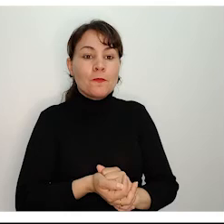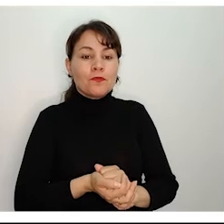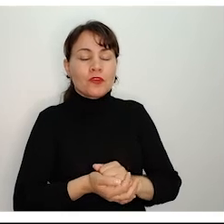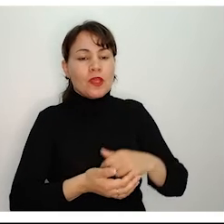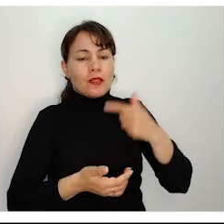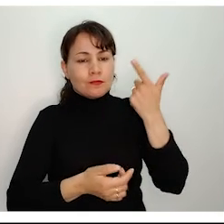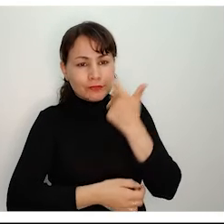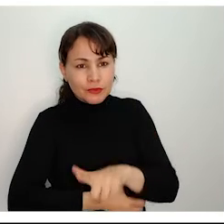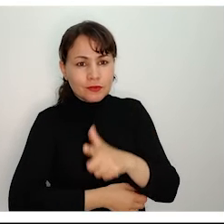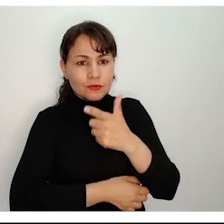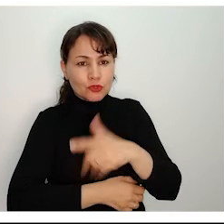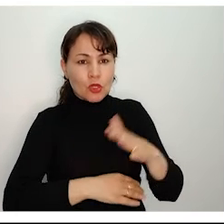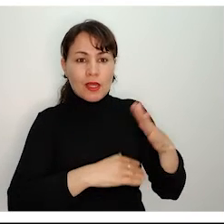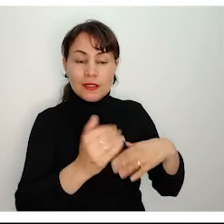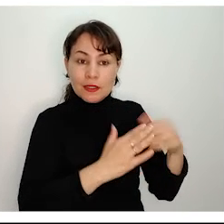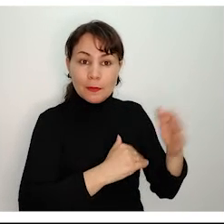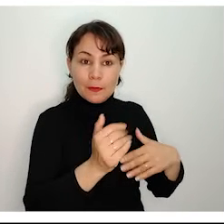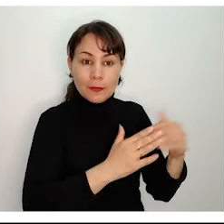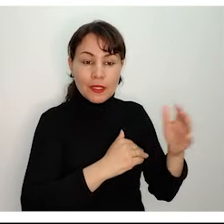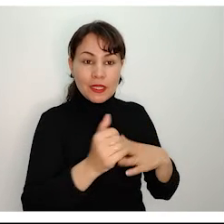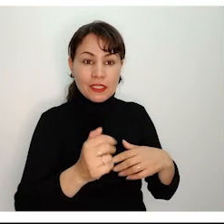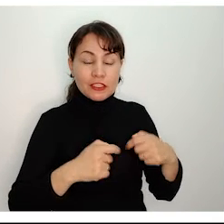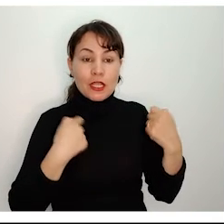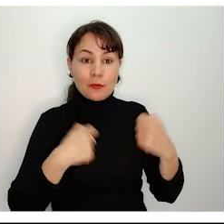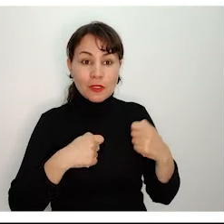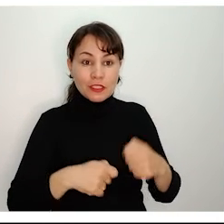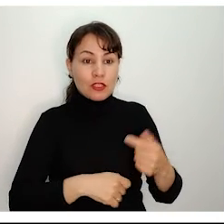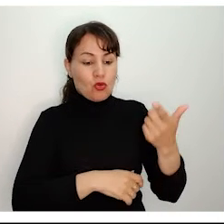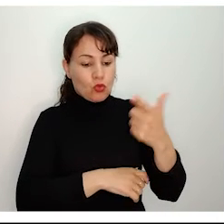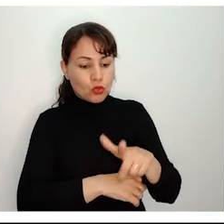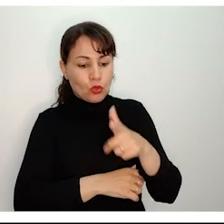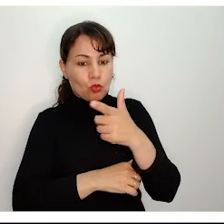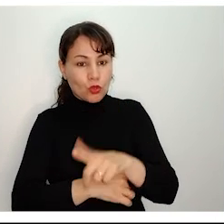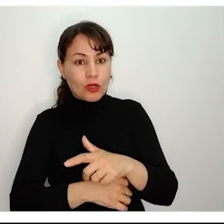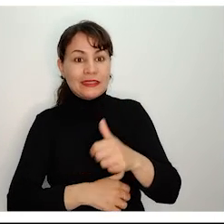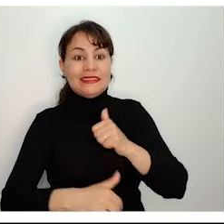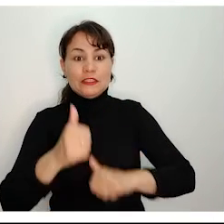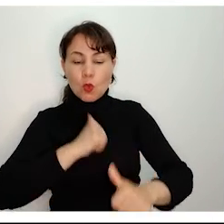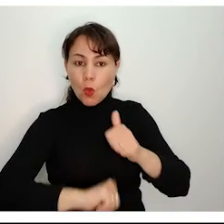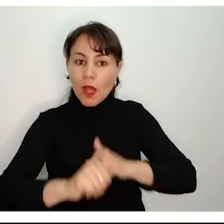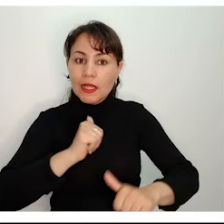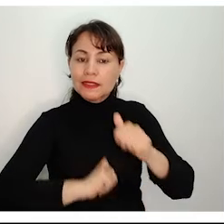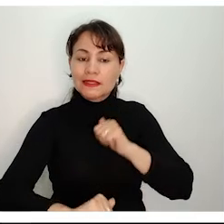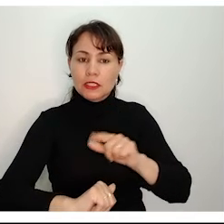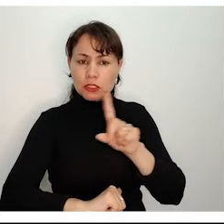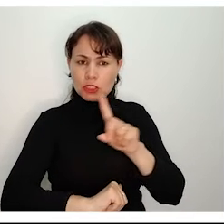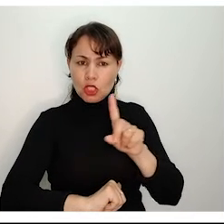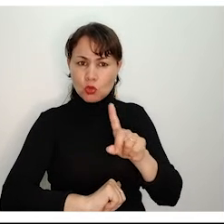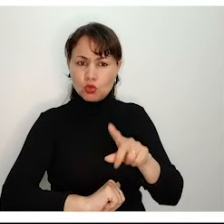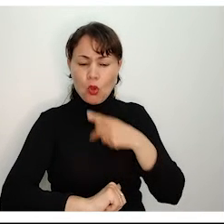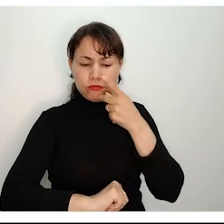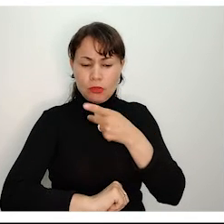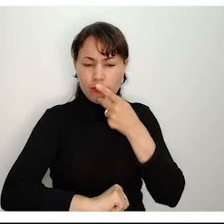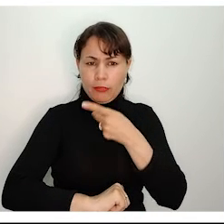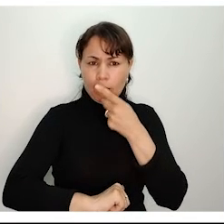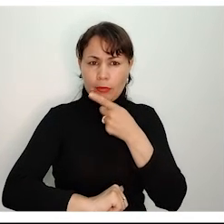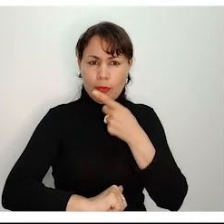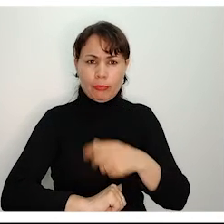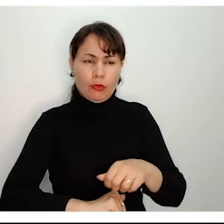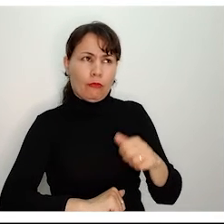esse treino e essa repetição precisam ser um treino e uma repetição de qualidade, não